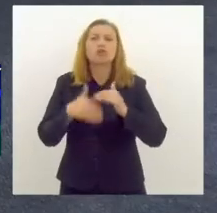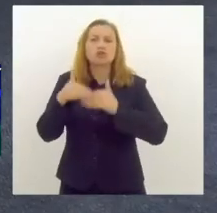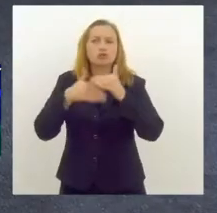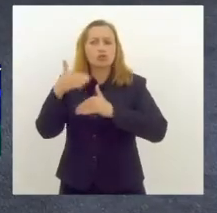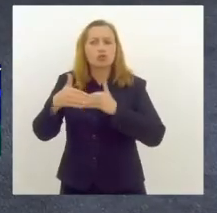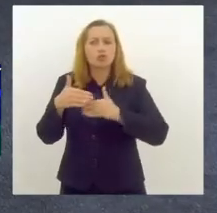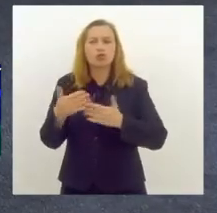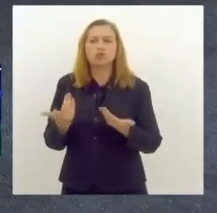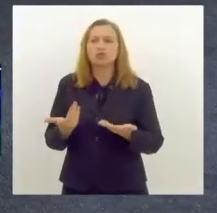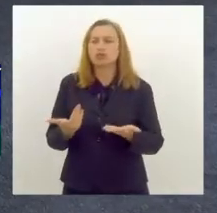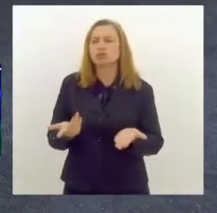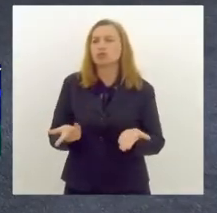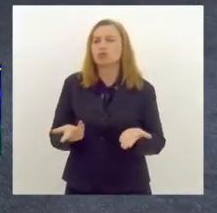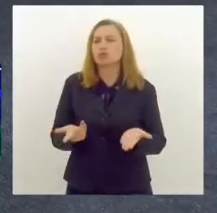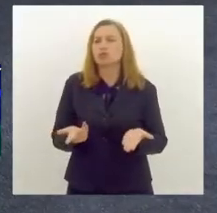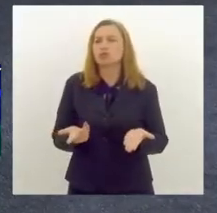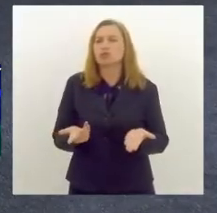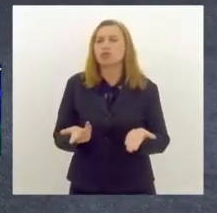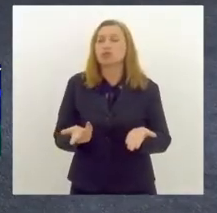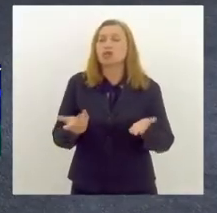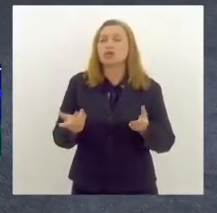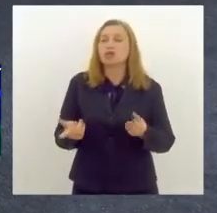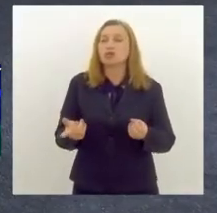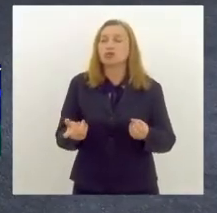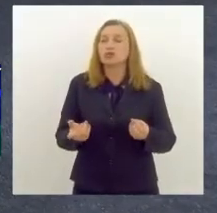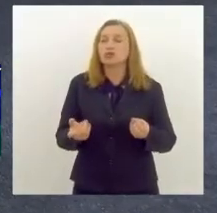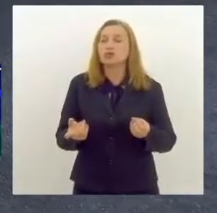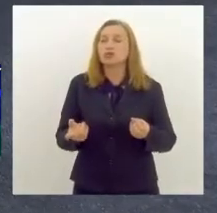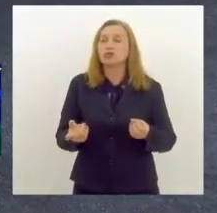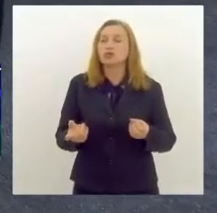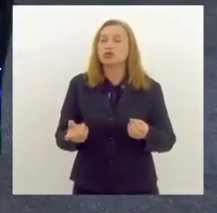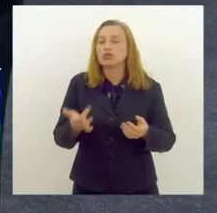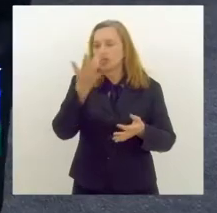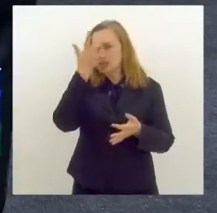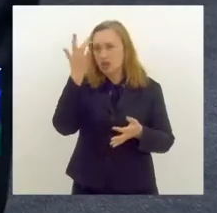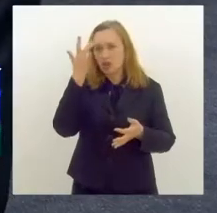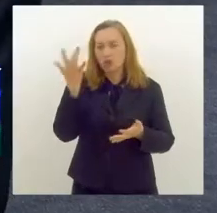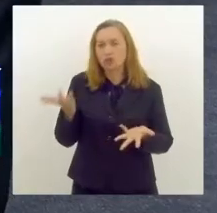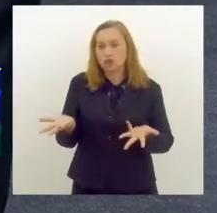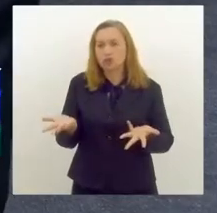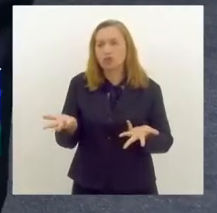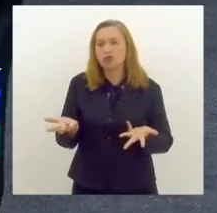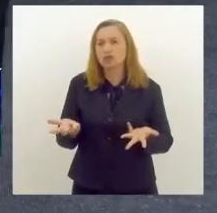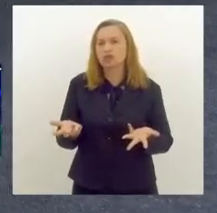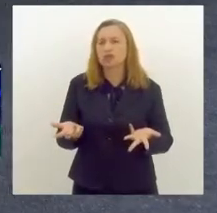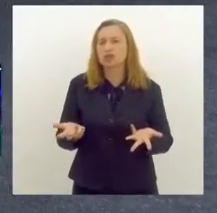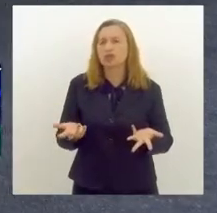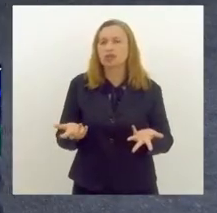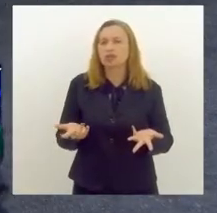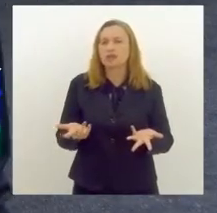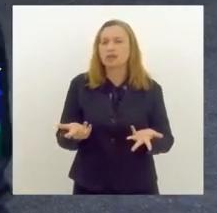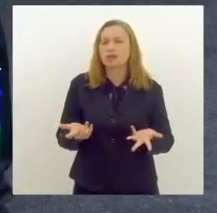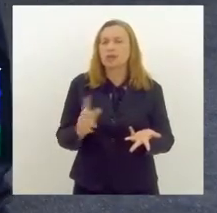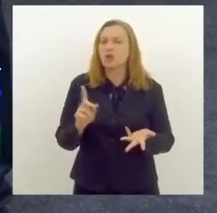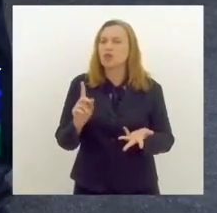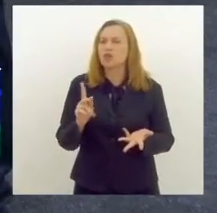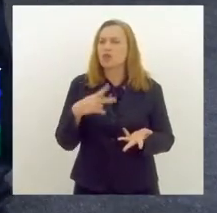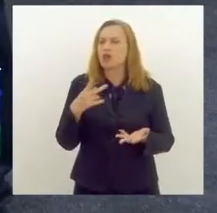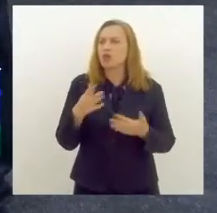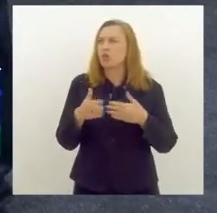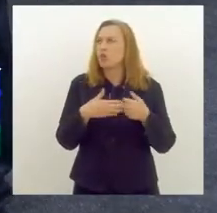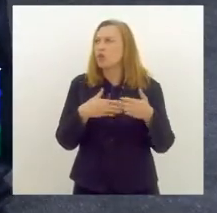do seu processo de recuperação psicossocial. Enfim, então, não se trata, portanto, de